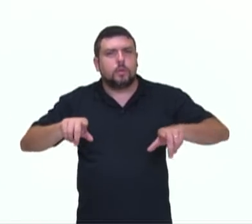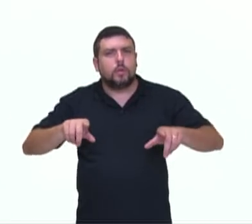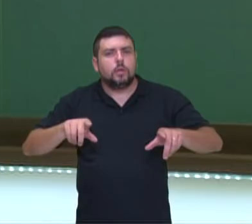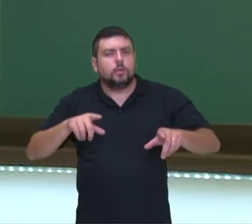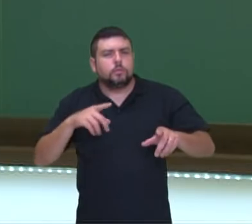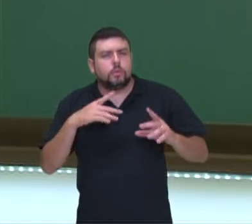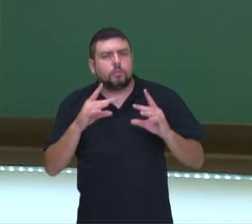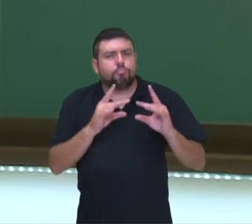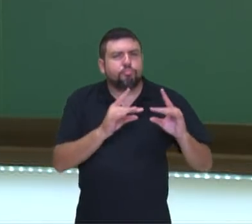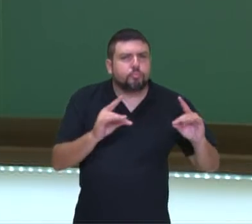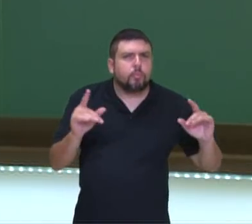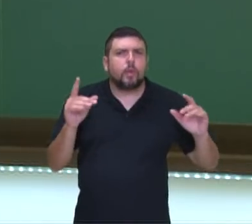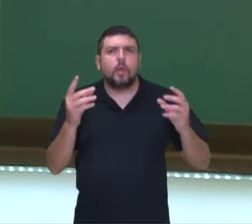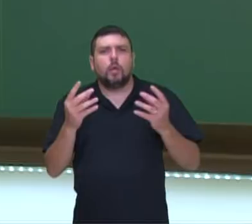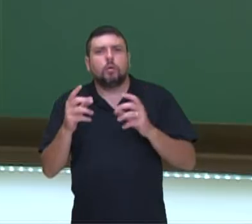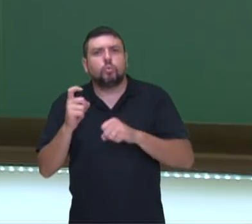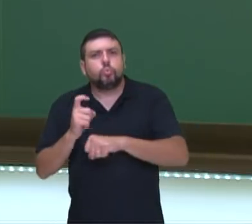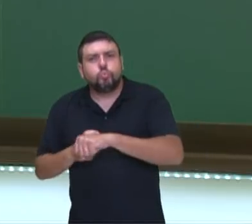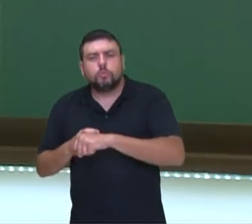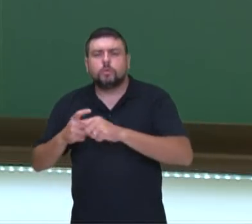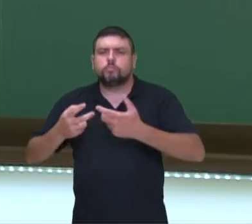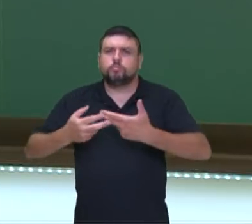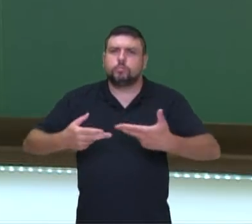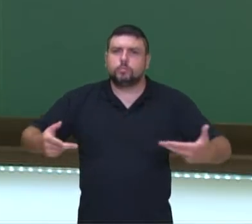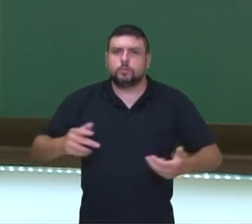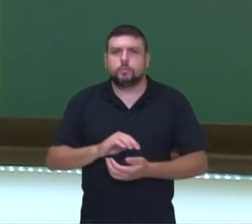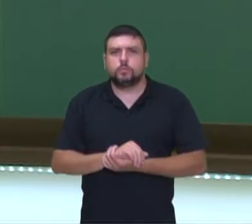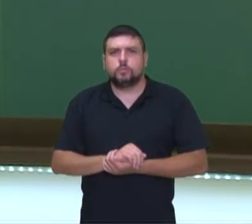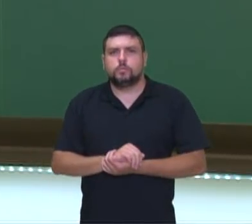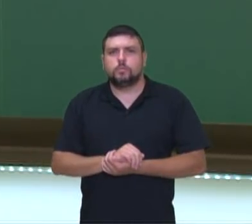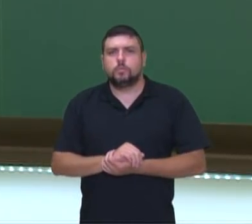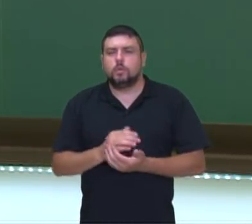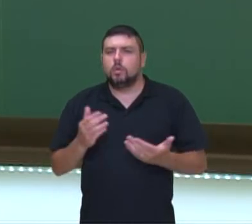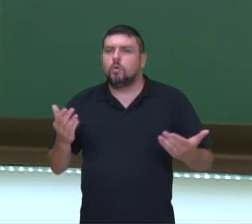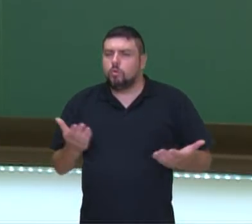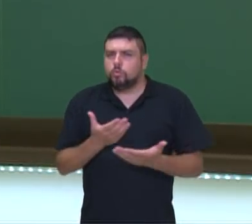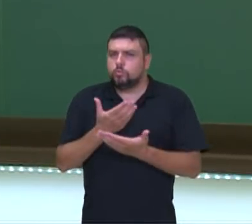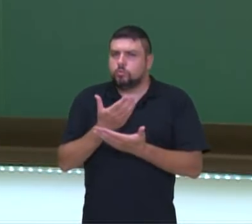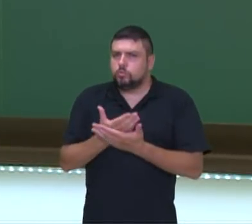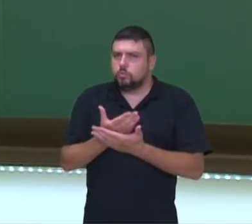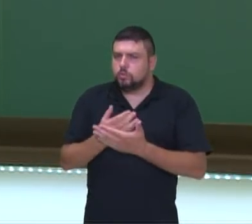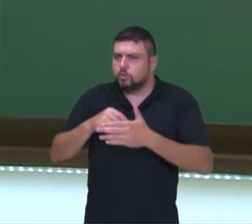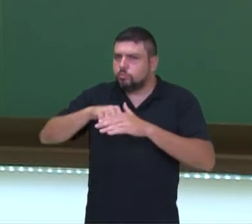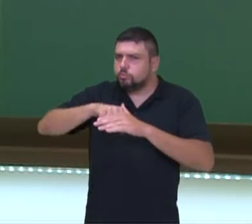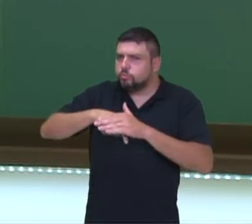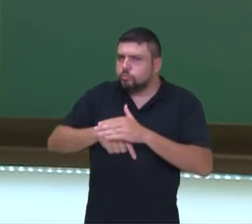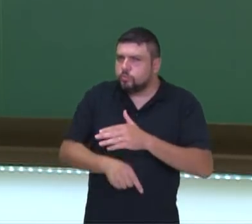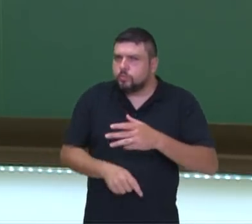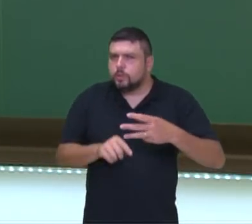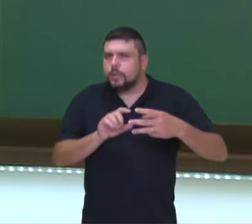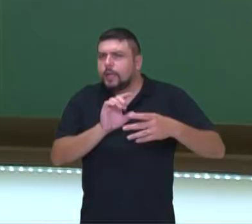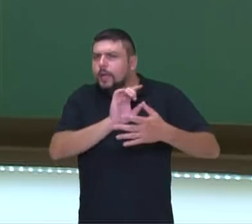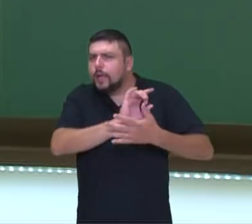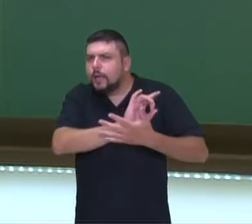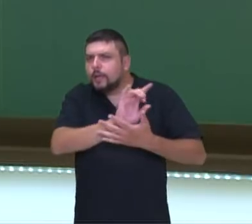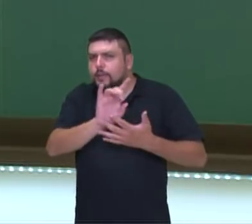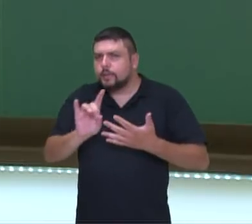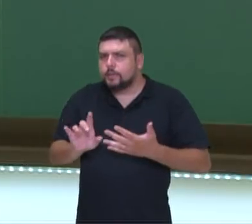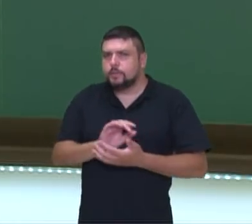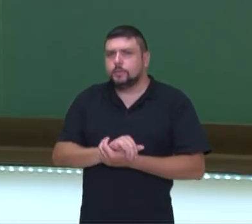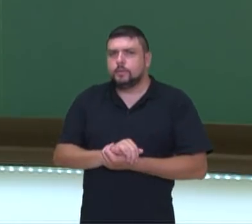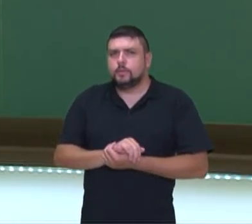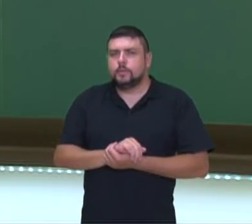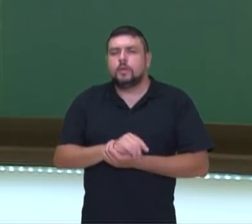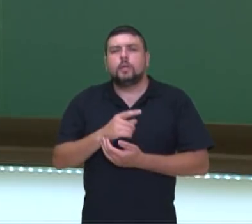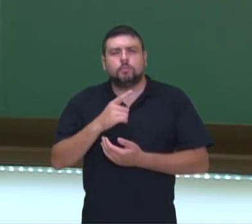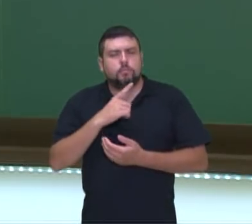físicos. Se nós percebermos, hoje nós vamos aprofundar em cada uma dessas camadas. Elas vão